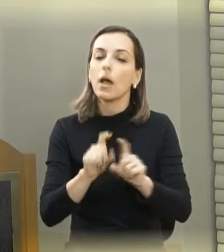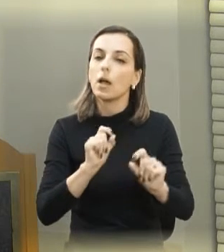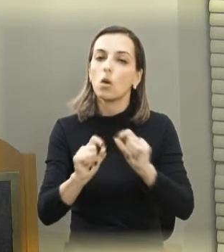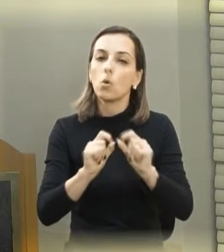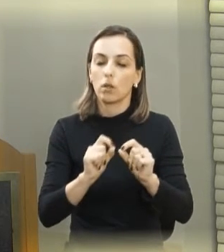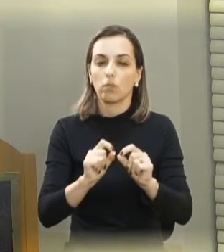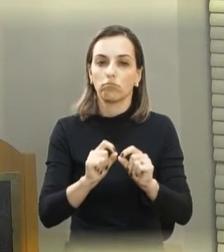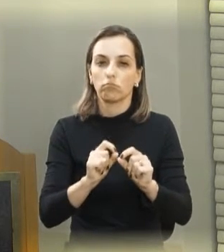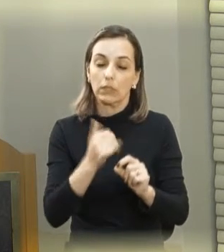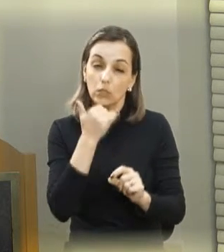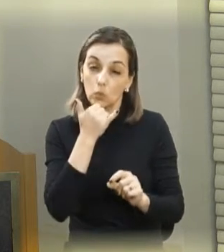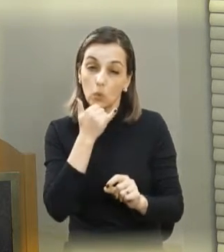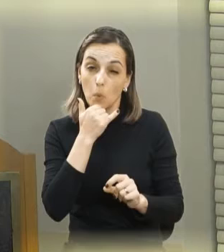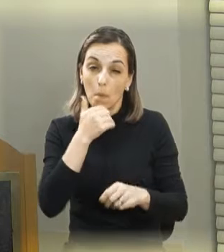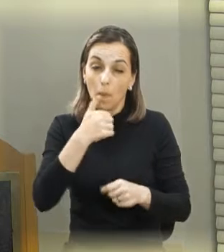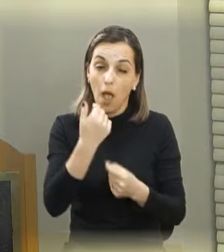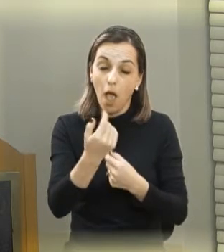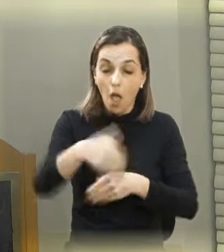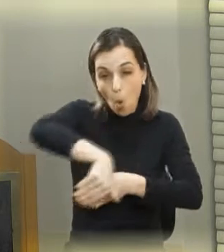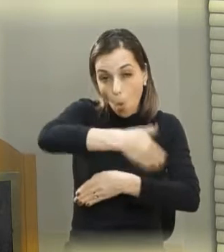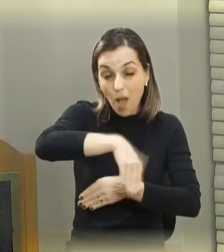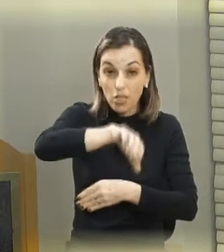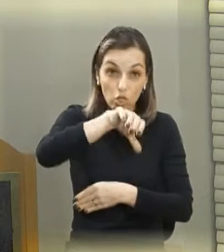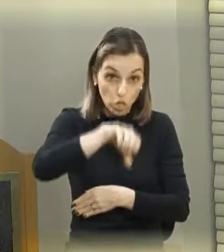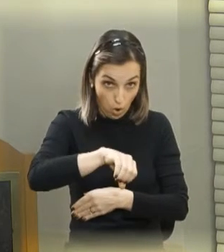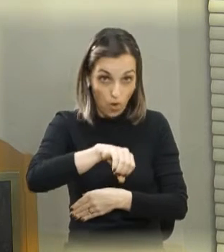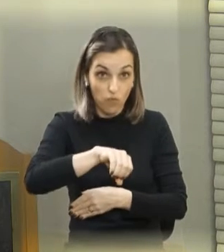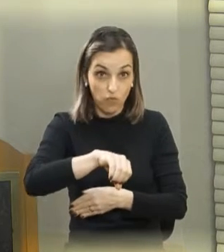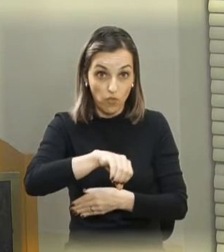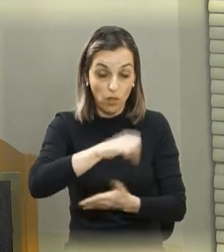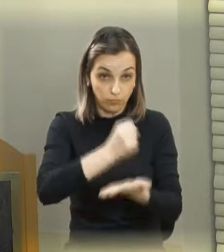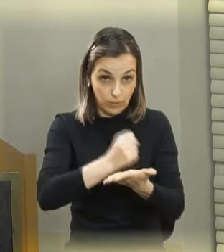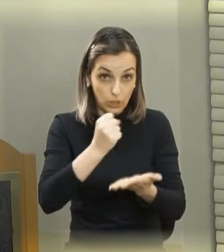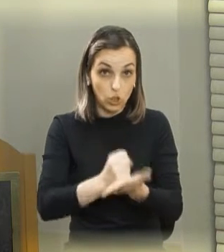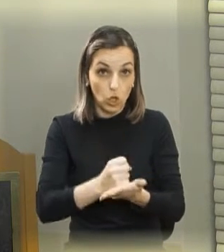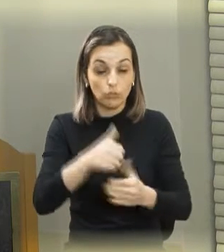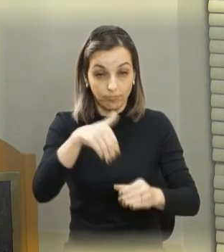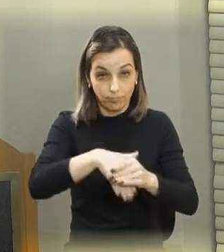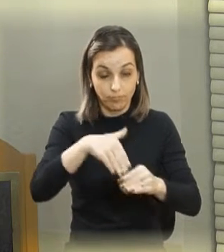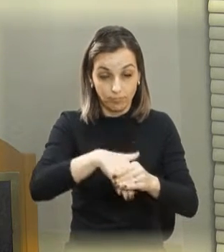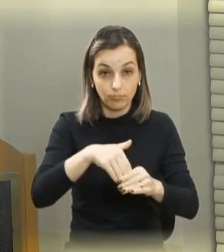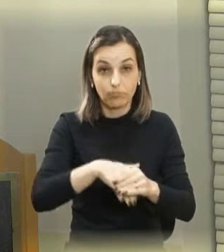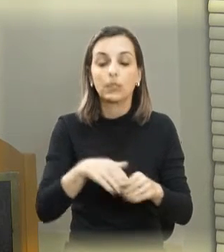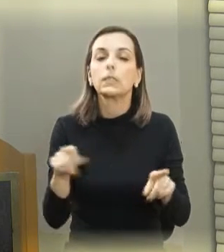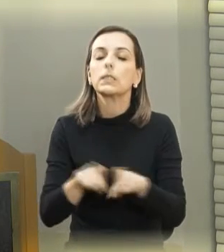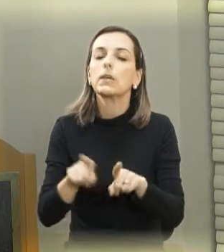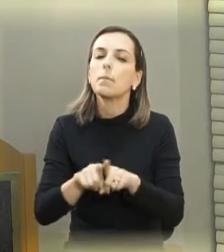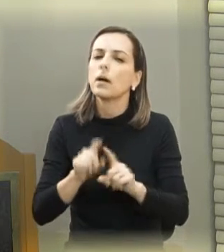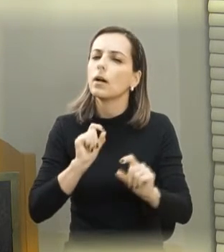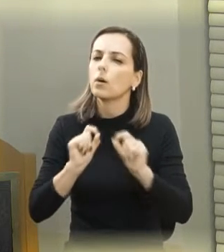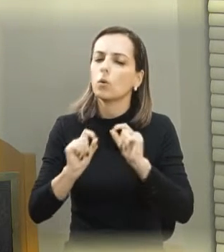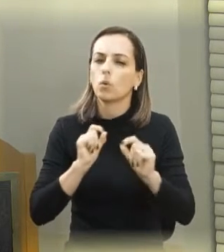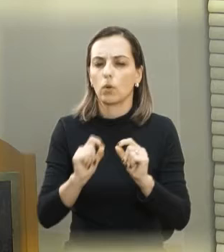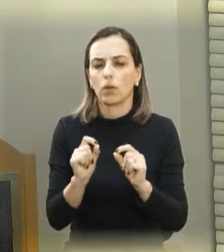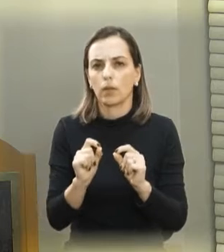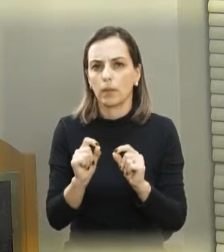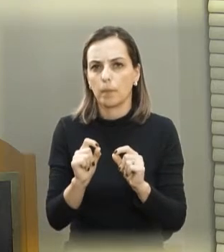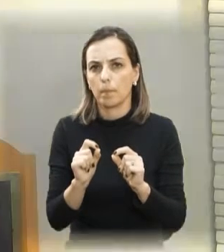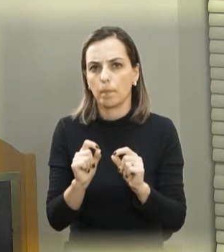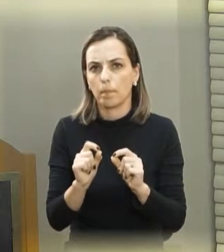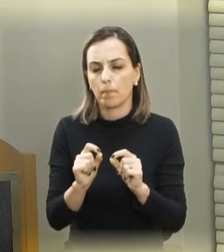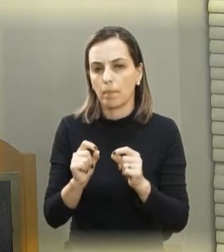água 9 perdão e tem também o a questão do